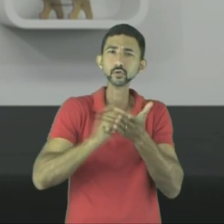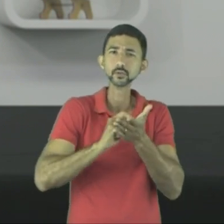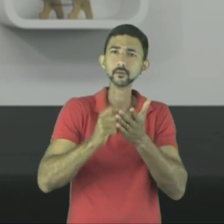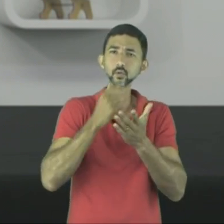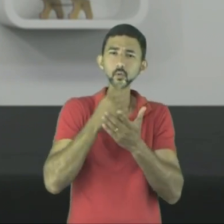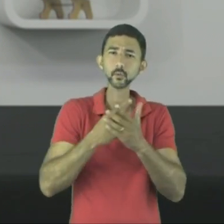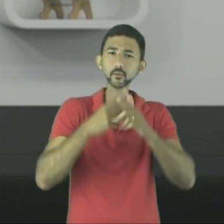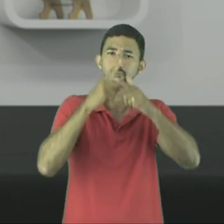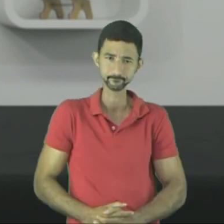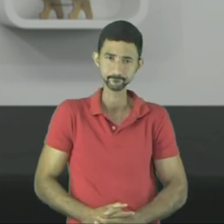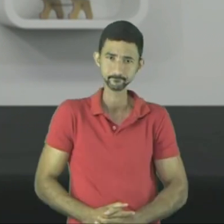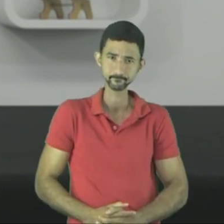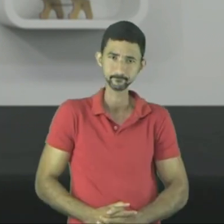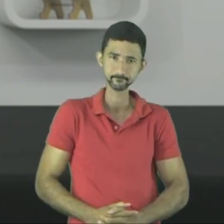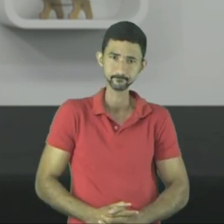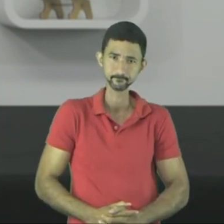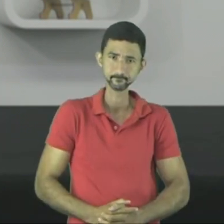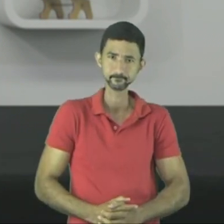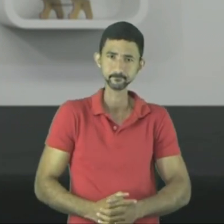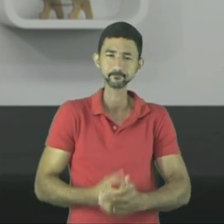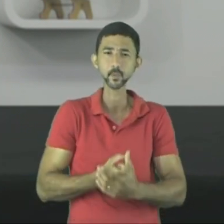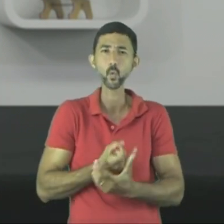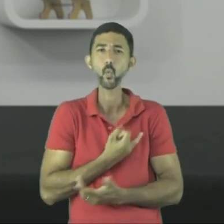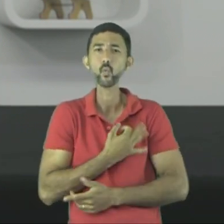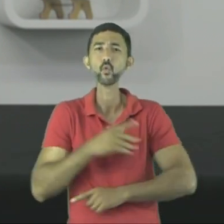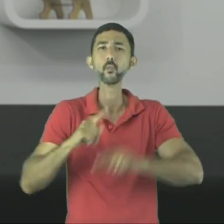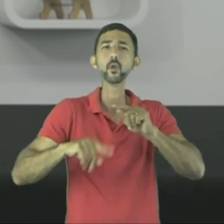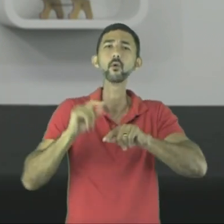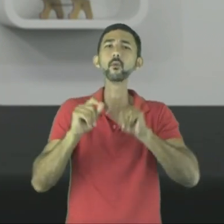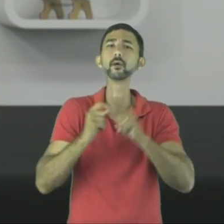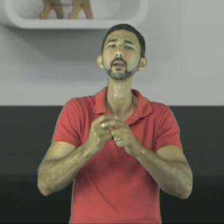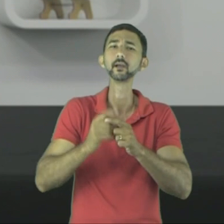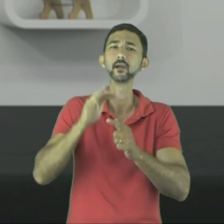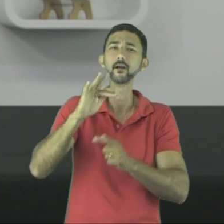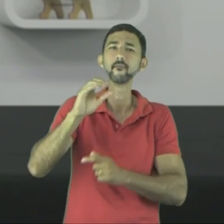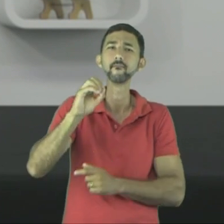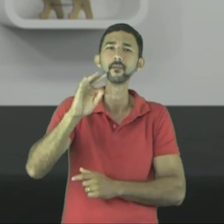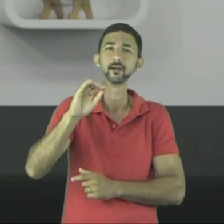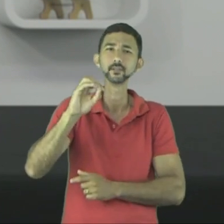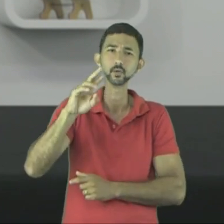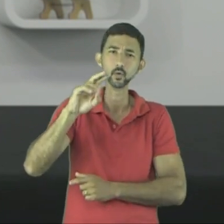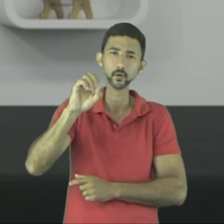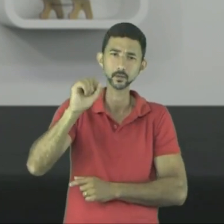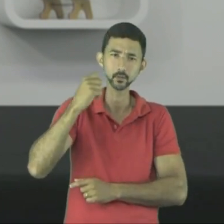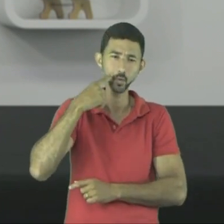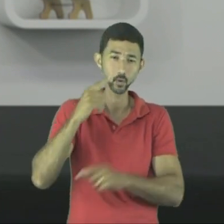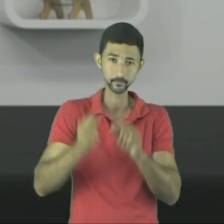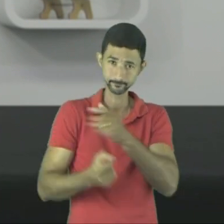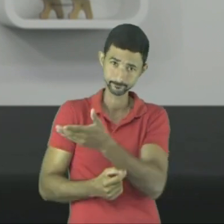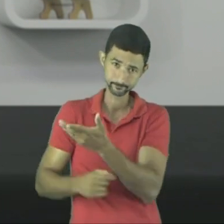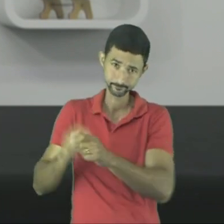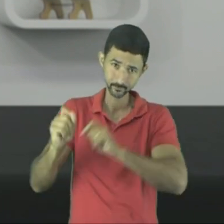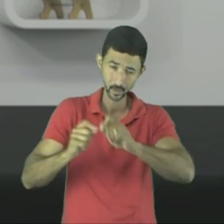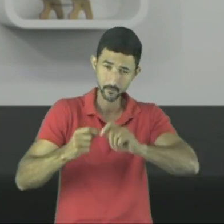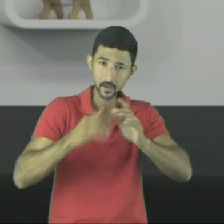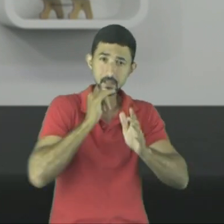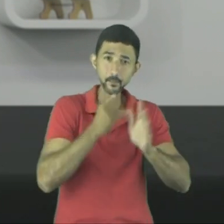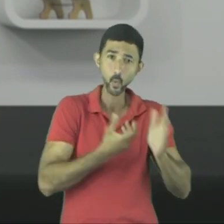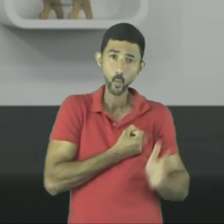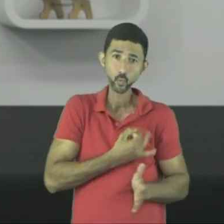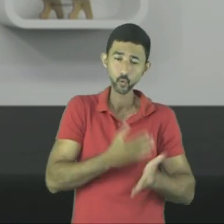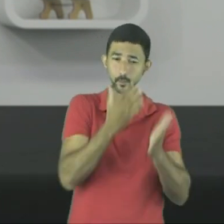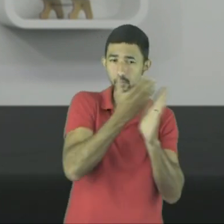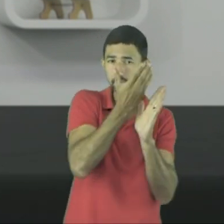de multiplicação. Os elementos de uma multiplicação são chamados de fatores. Então, por isso que ele diz que eu vou pegar o número e